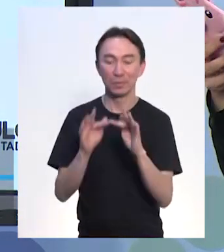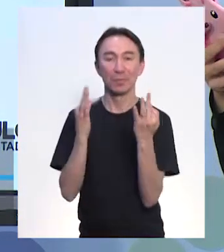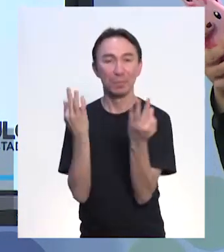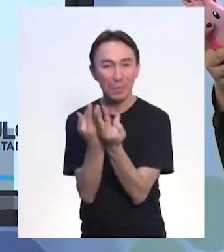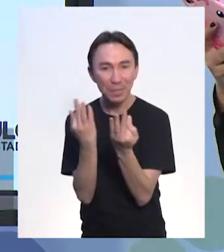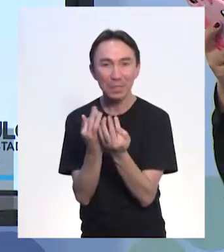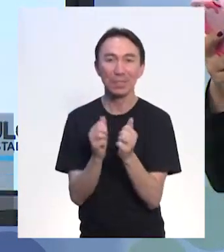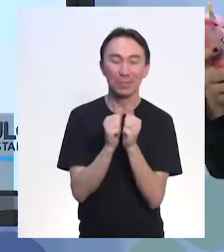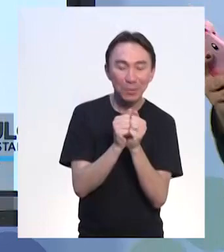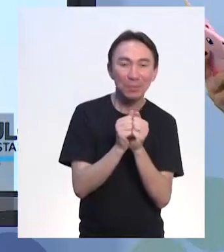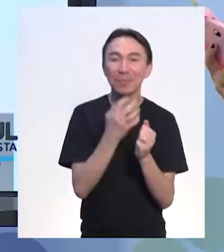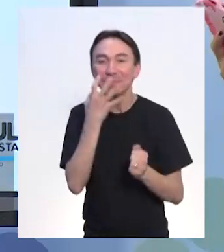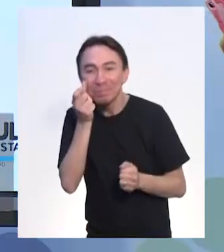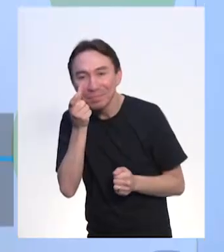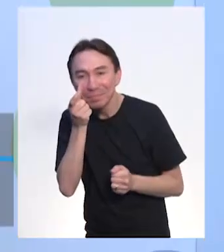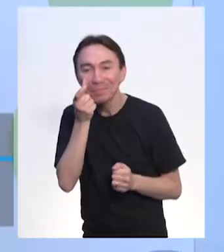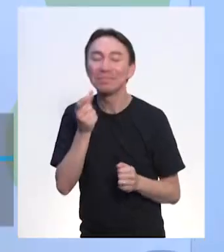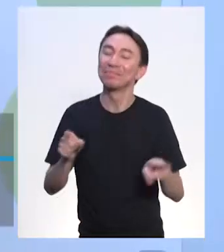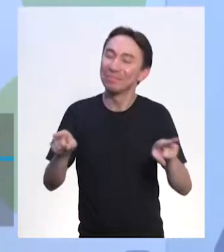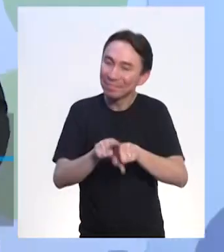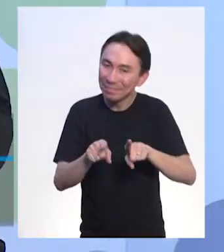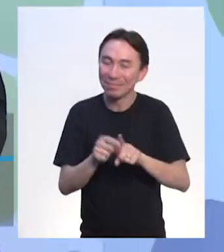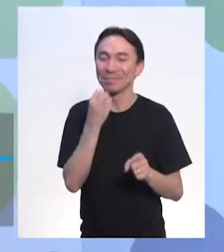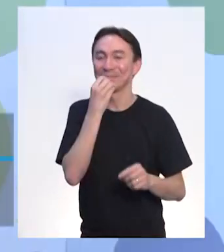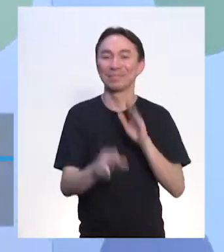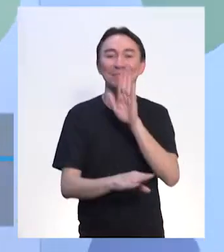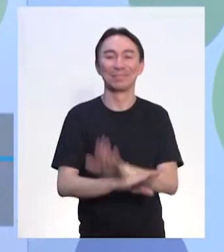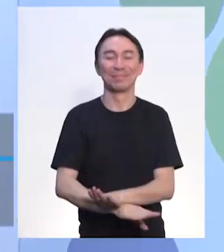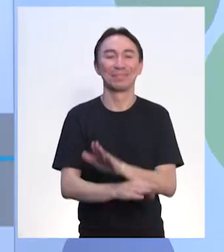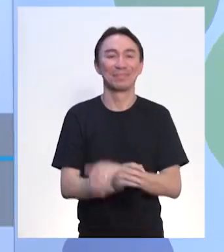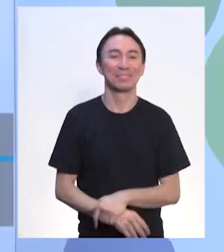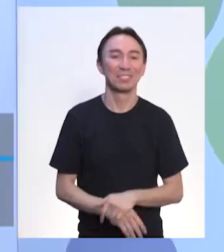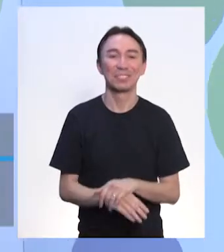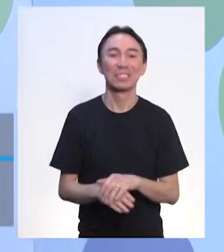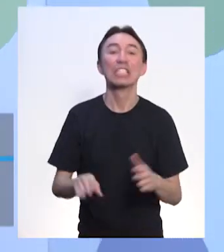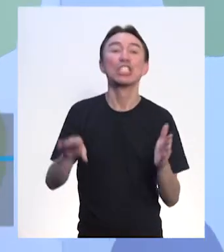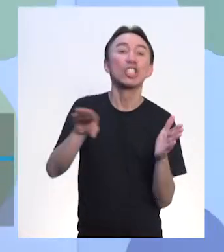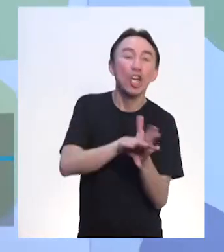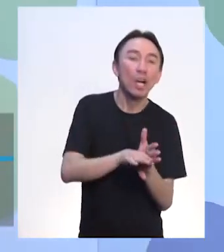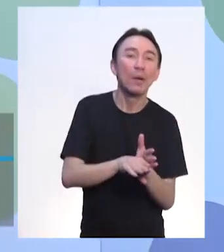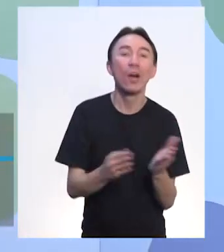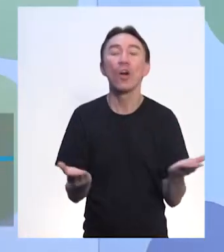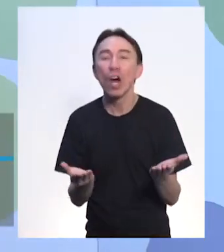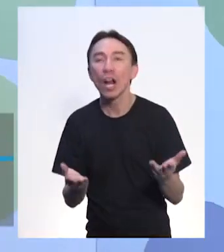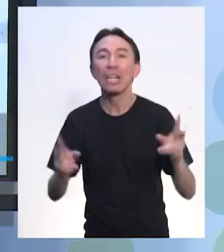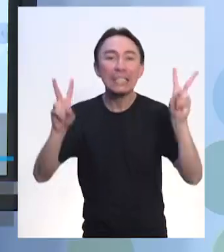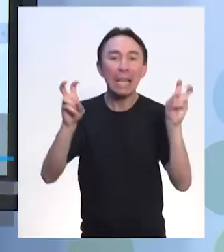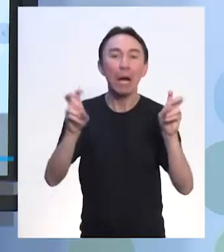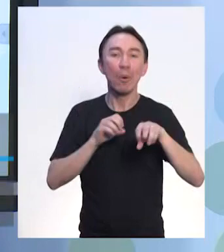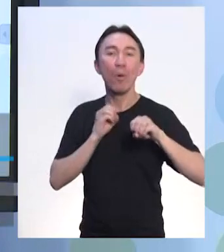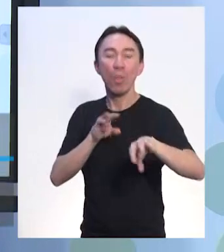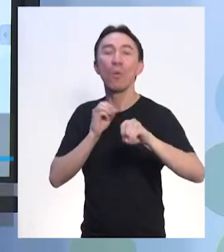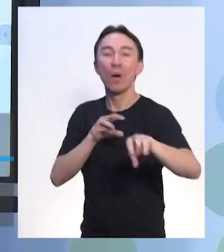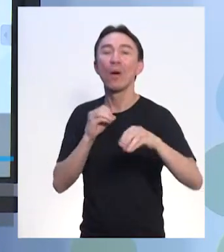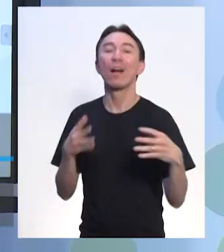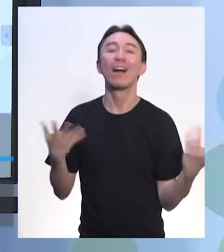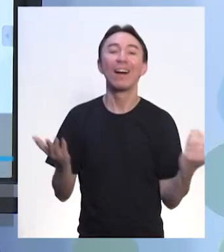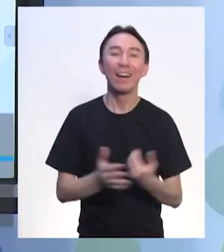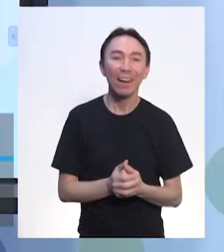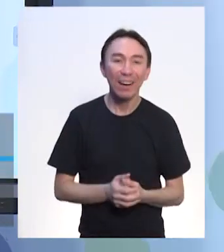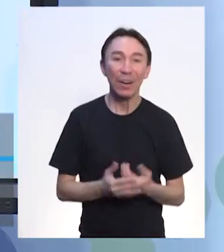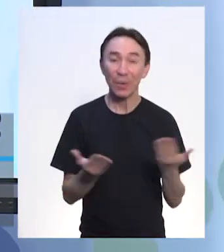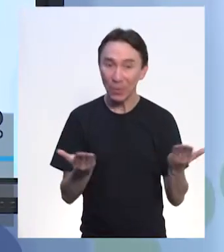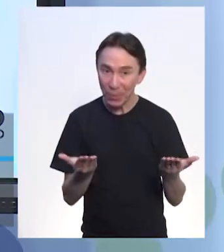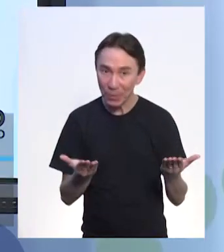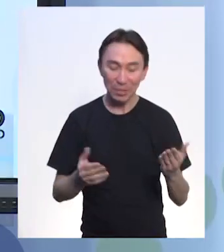boa tarde também. Isso aí, chegamos chegando. É. E o tema da aula qual que é, Mara? Hoje vamos falar sobre